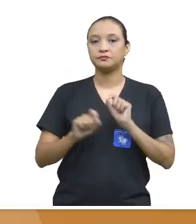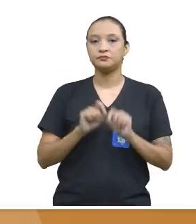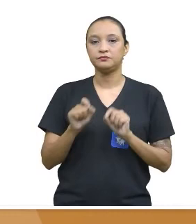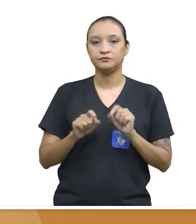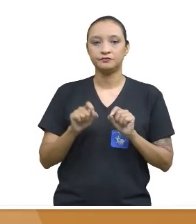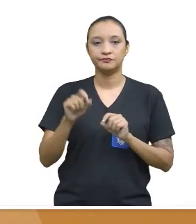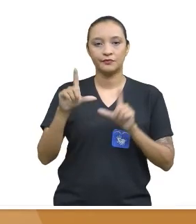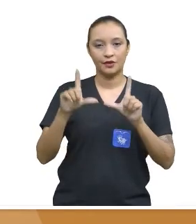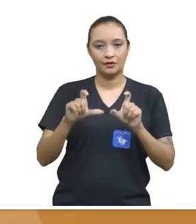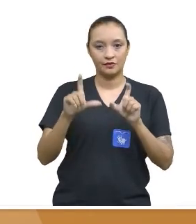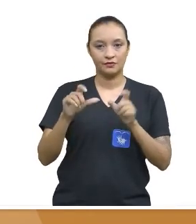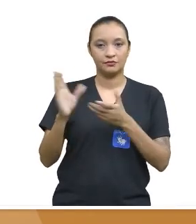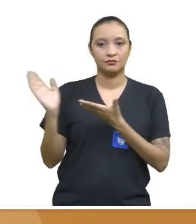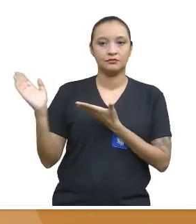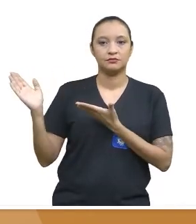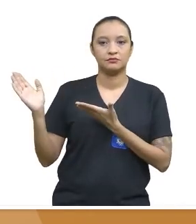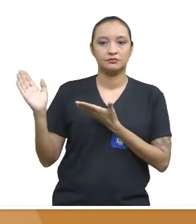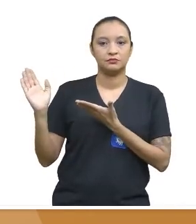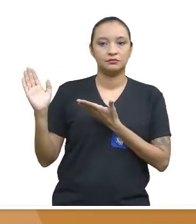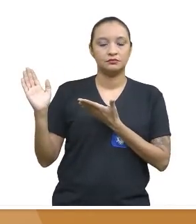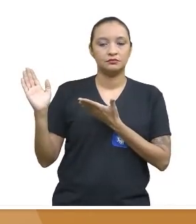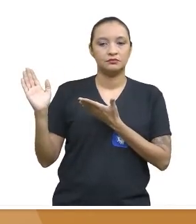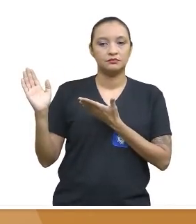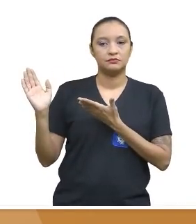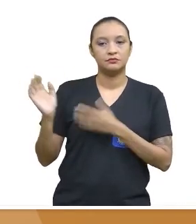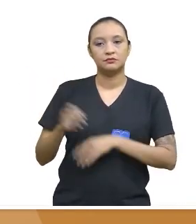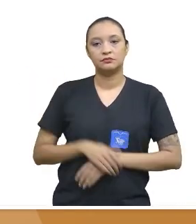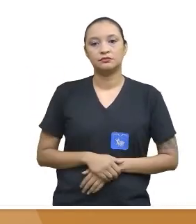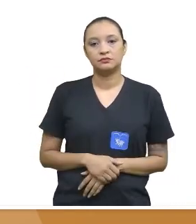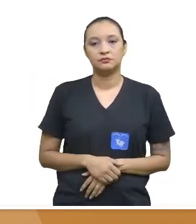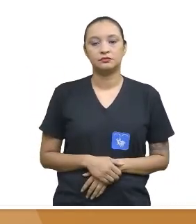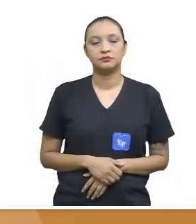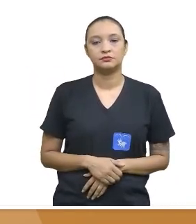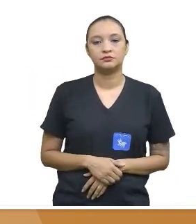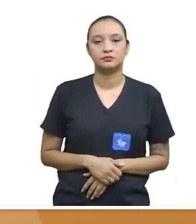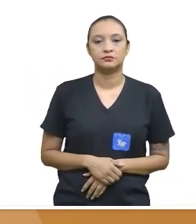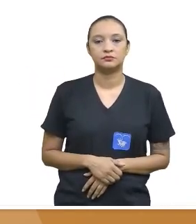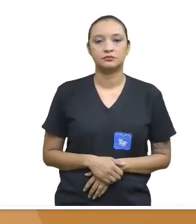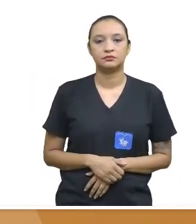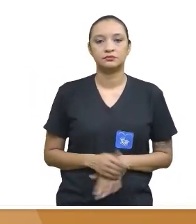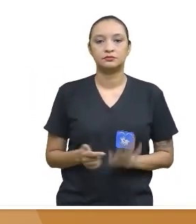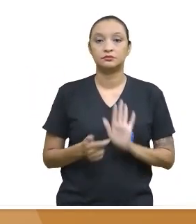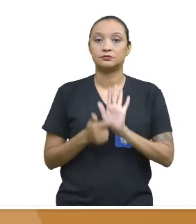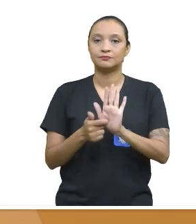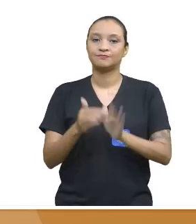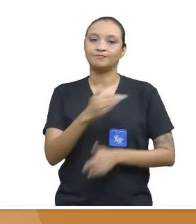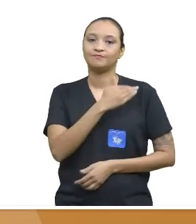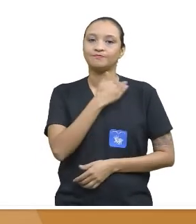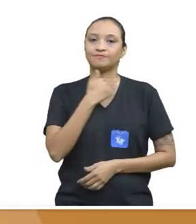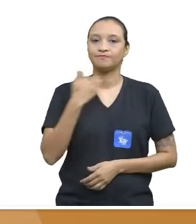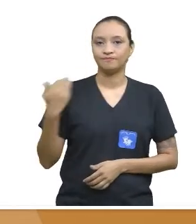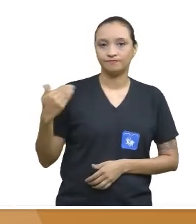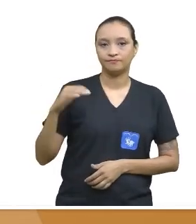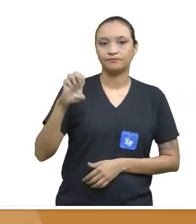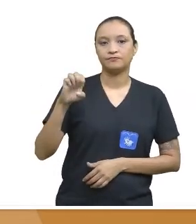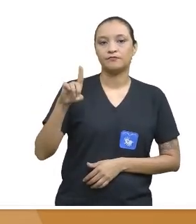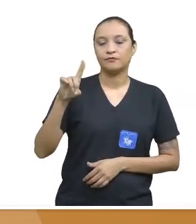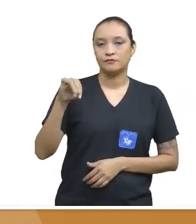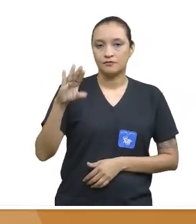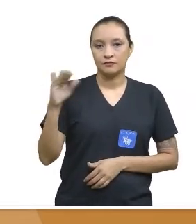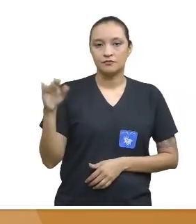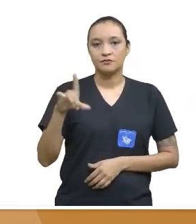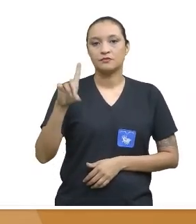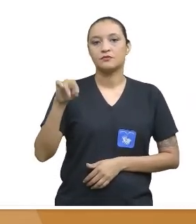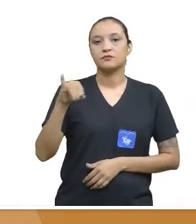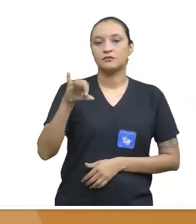imagem bem marcante, que é justamente a morte de Edson Luiz de Lima